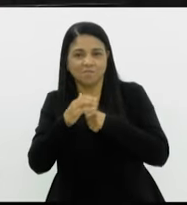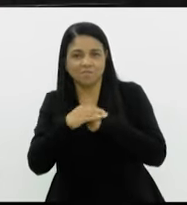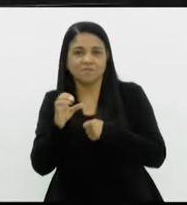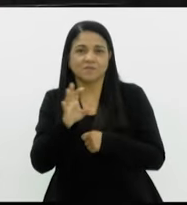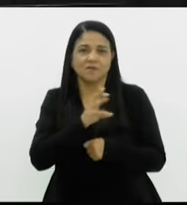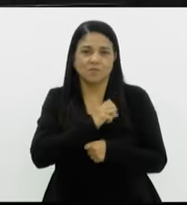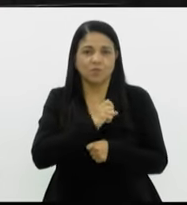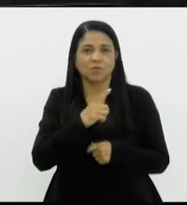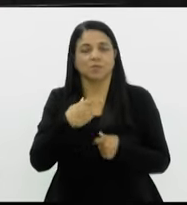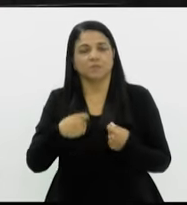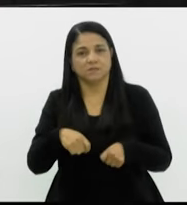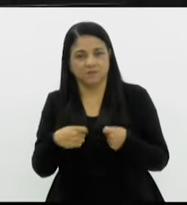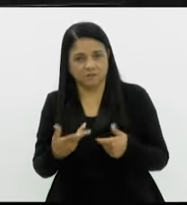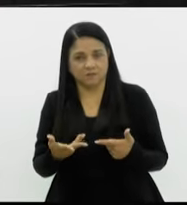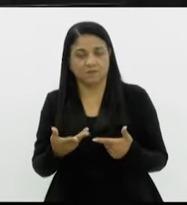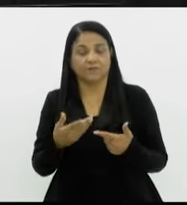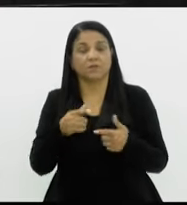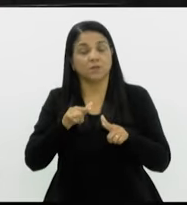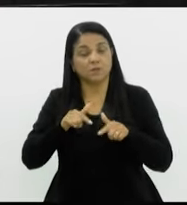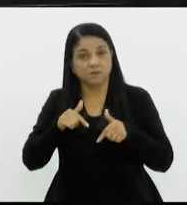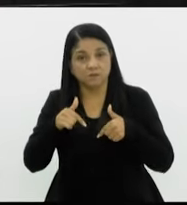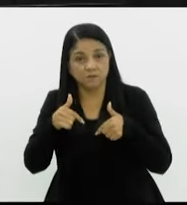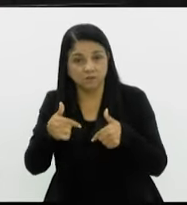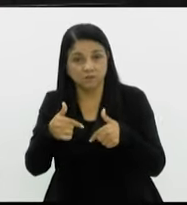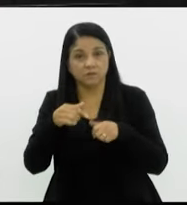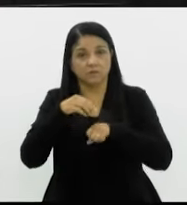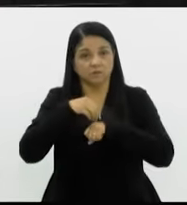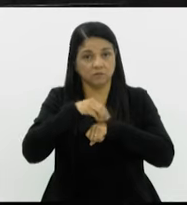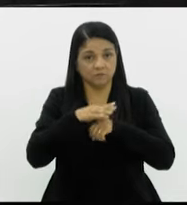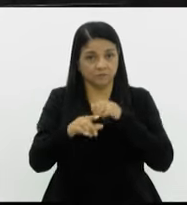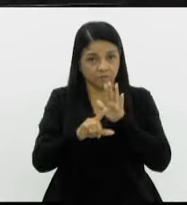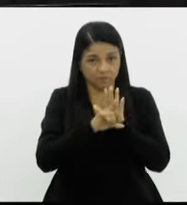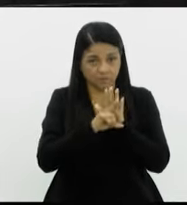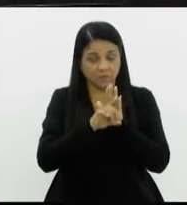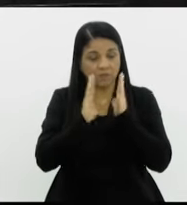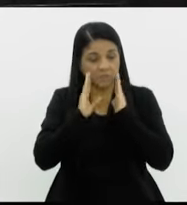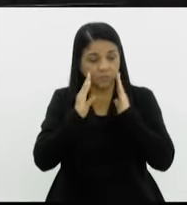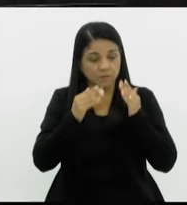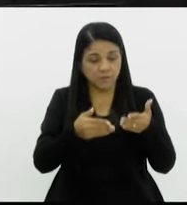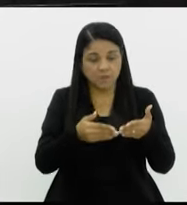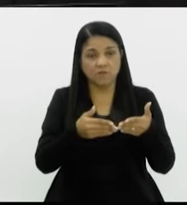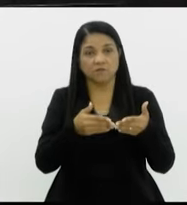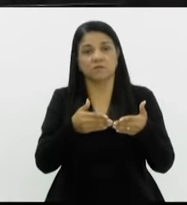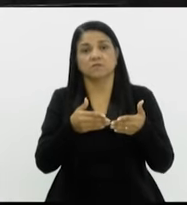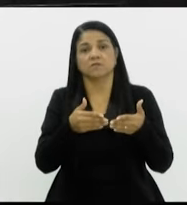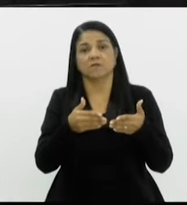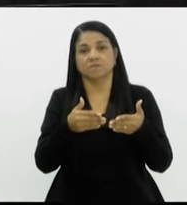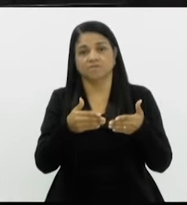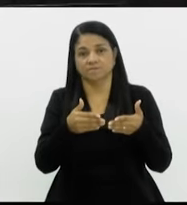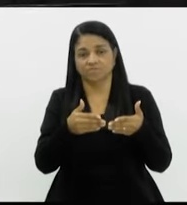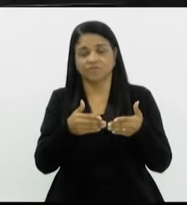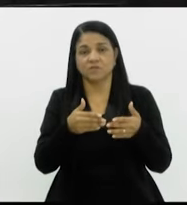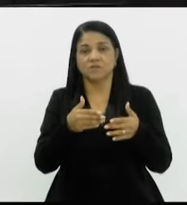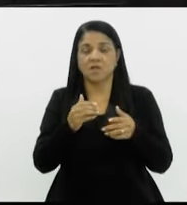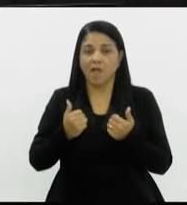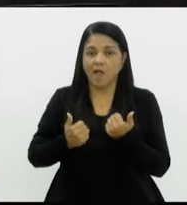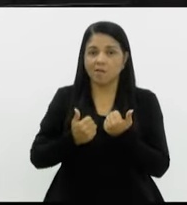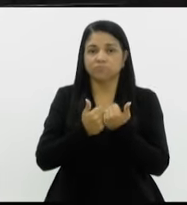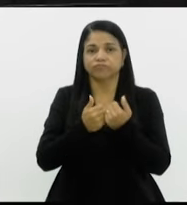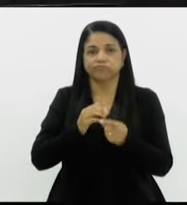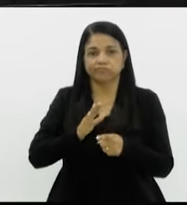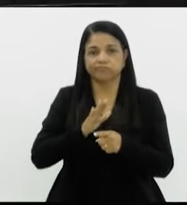carinho. Então, trata-se de uma iniciativa, ainda que em específica uma circunstância, que contribui para a superação